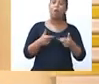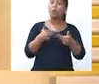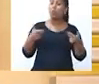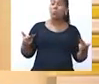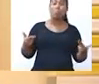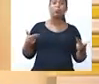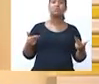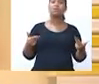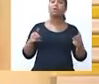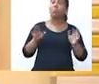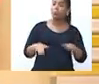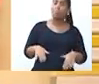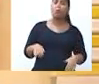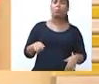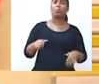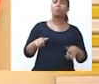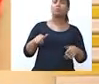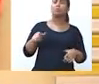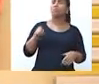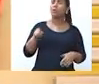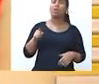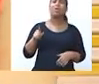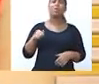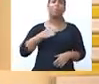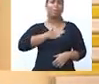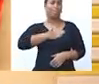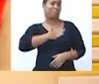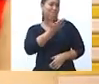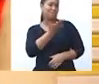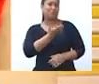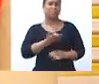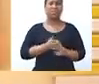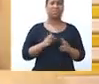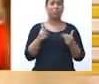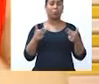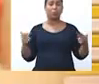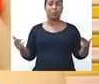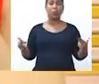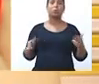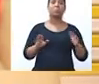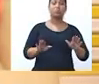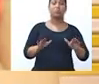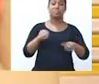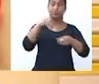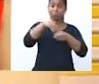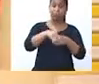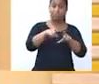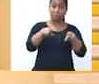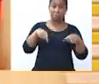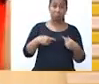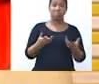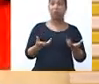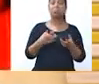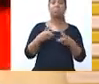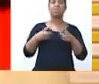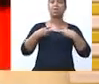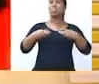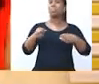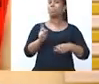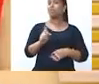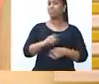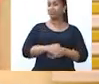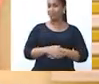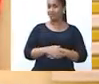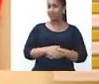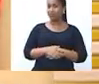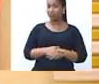coisas que hoje eu vi, eu falo, puxa, aquilo ali acho que foi um preconceitozinho, sim, alguma coisa. Entendi. Mas quando você está no meio, você não passa, percebe. Batido. Então,